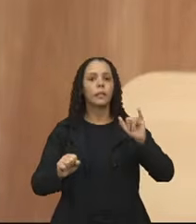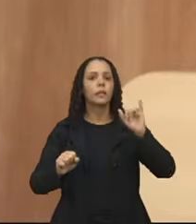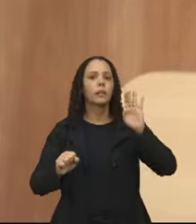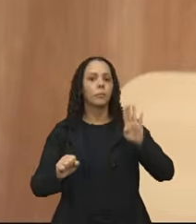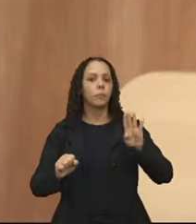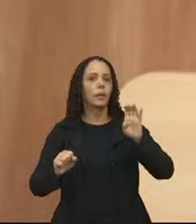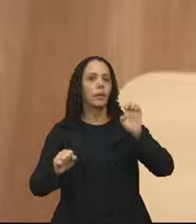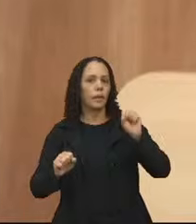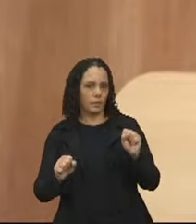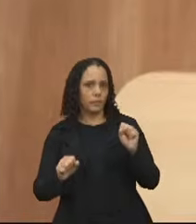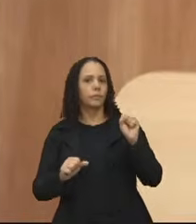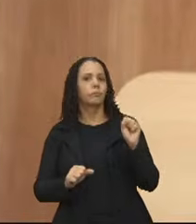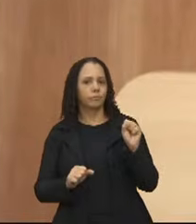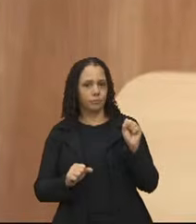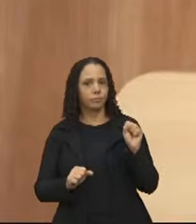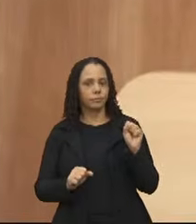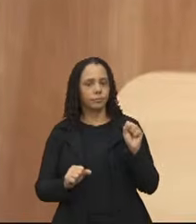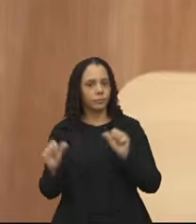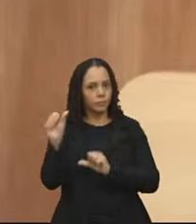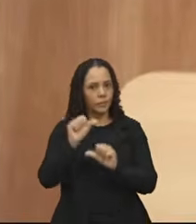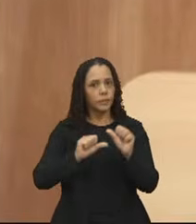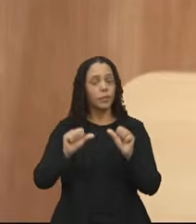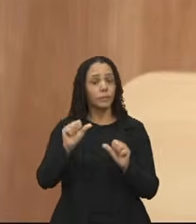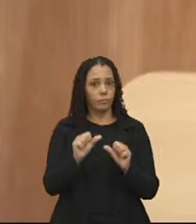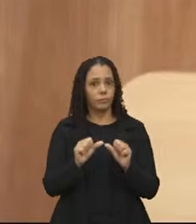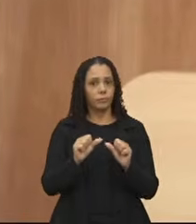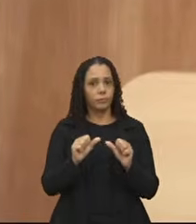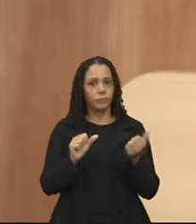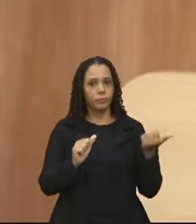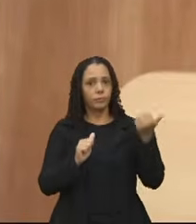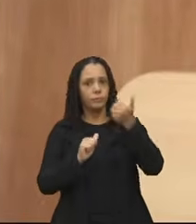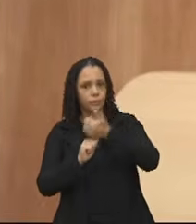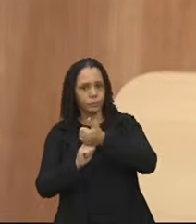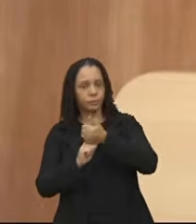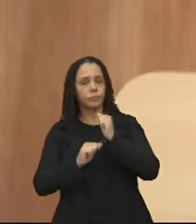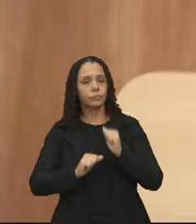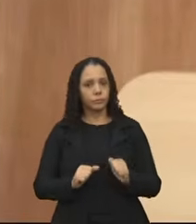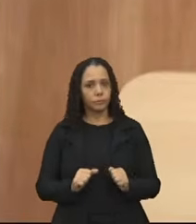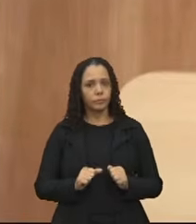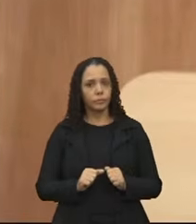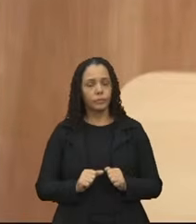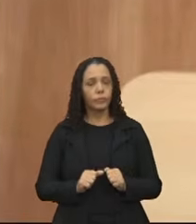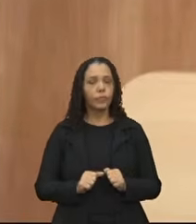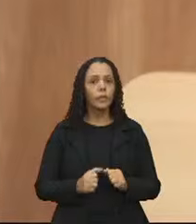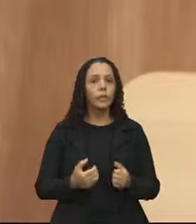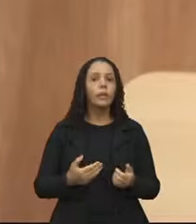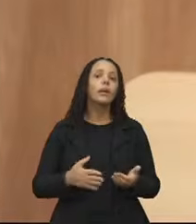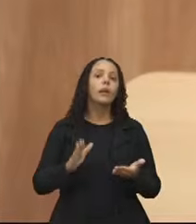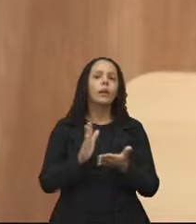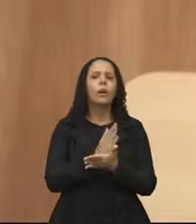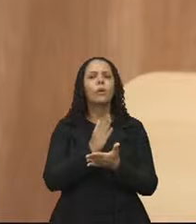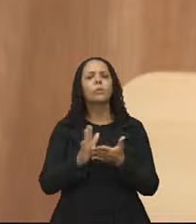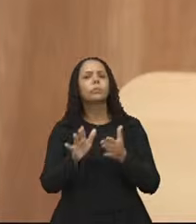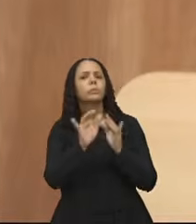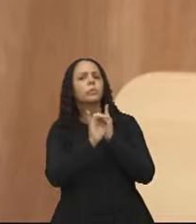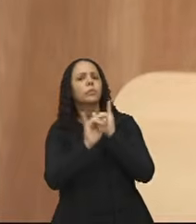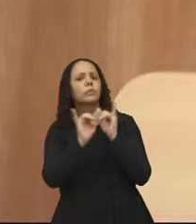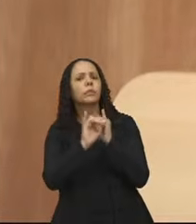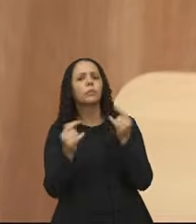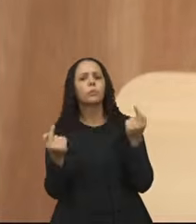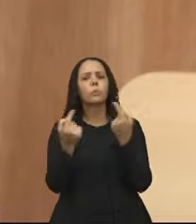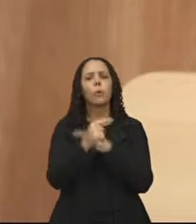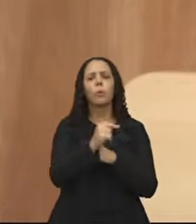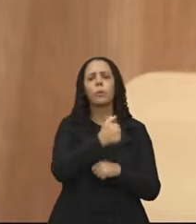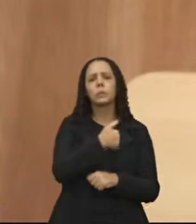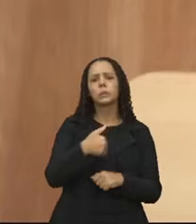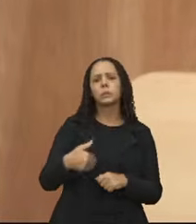quanto esse tributo federal? Hoje estamos, alguns aqui, falando contrariamente sobre o que o governo está fazendo para estabilizar, para que a gente